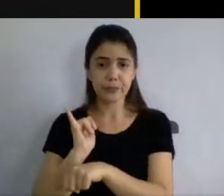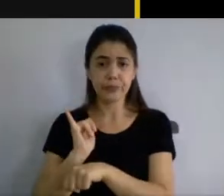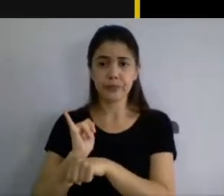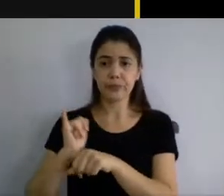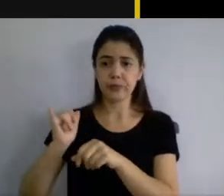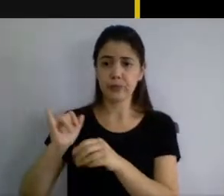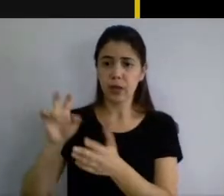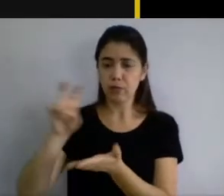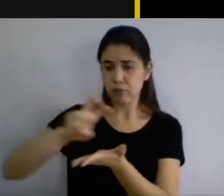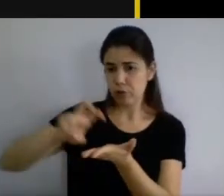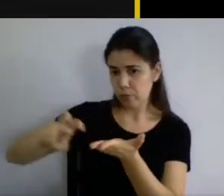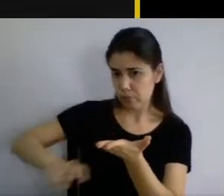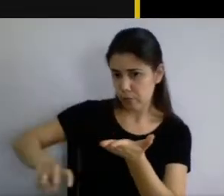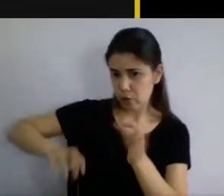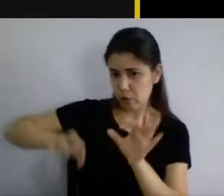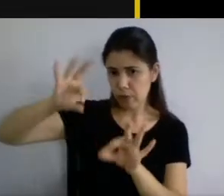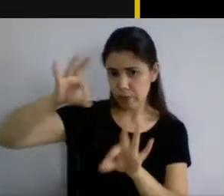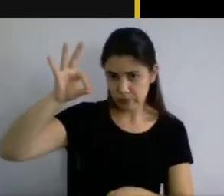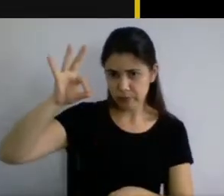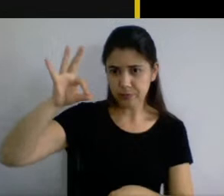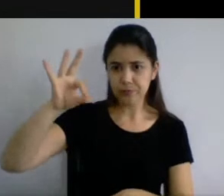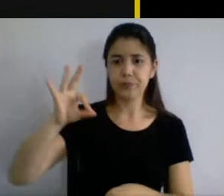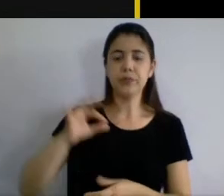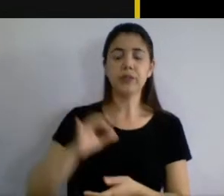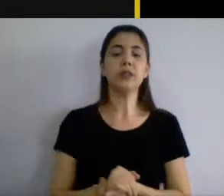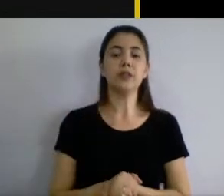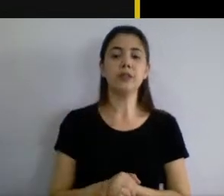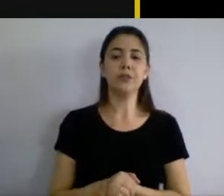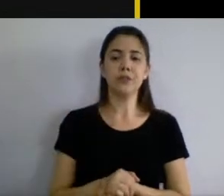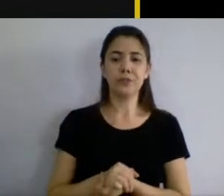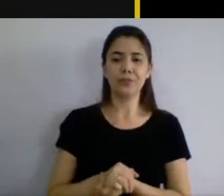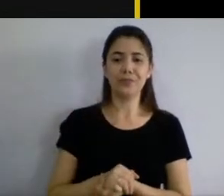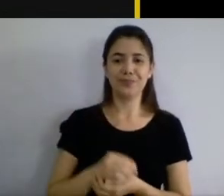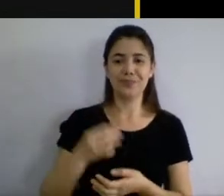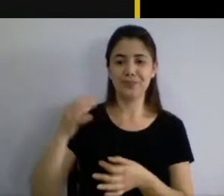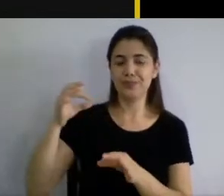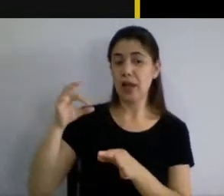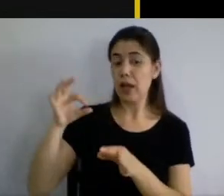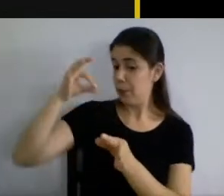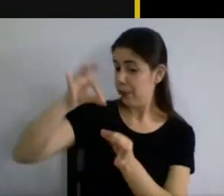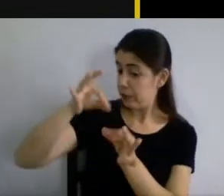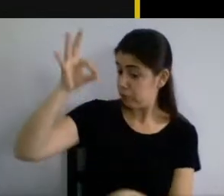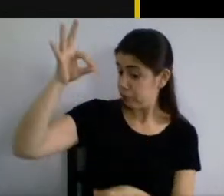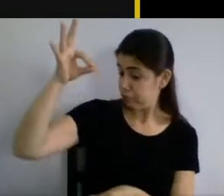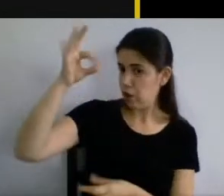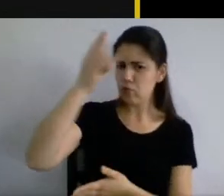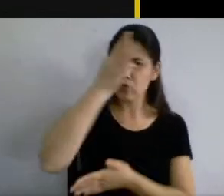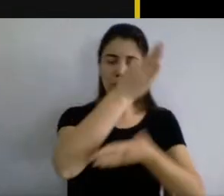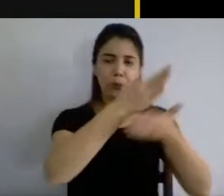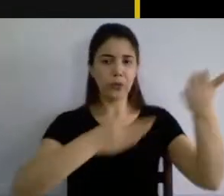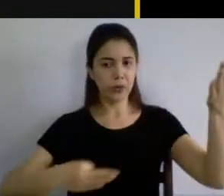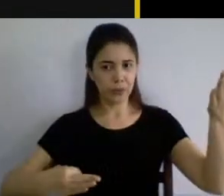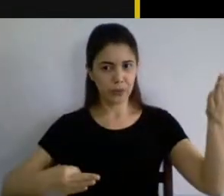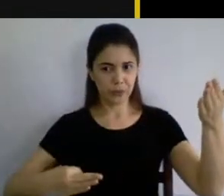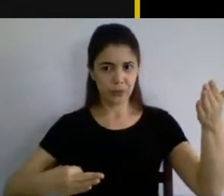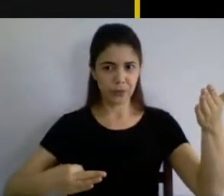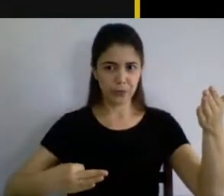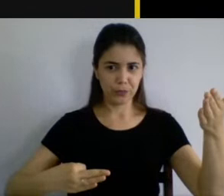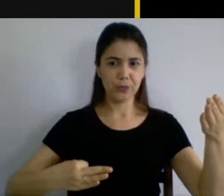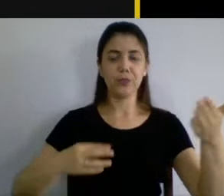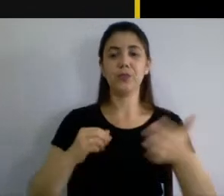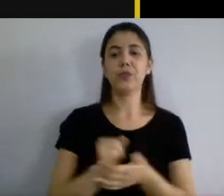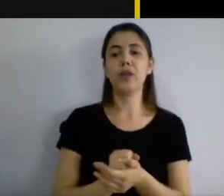uma página. E a página inteira de um texto. Com a página do clichê, é possível